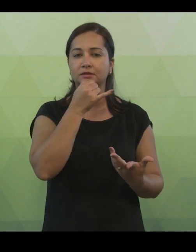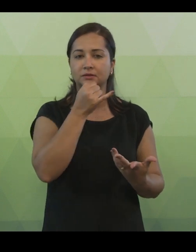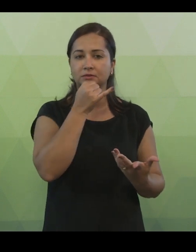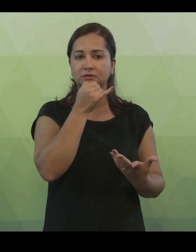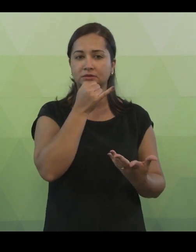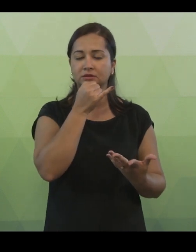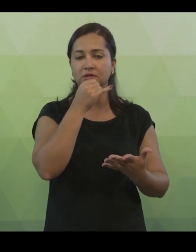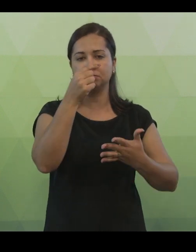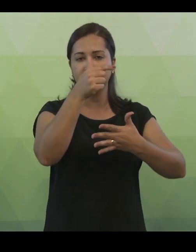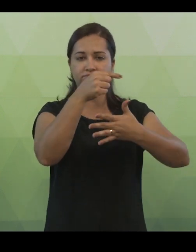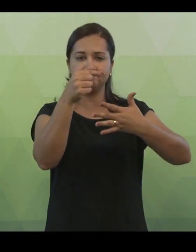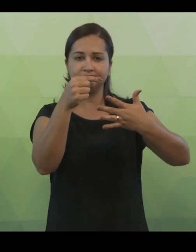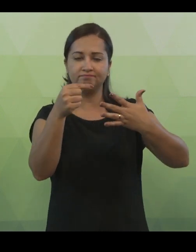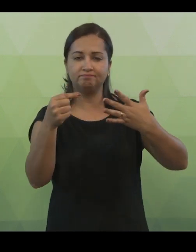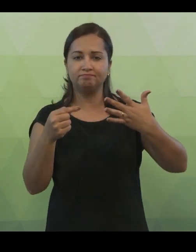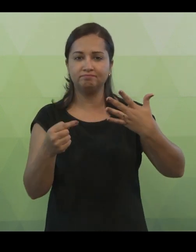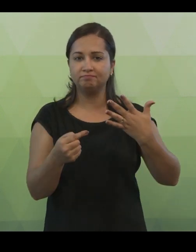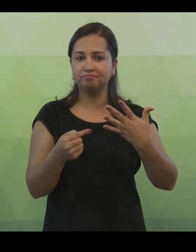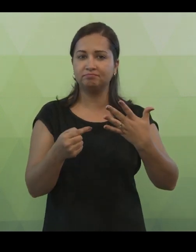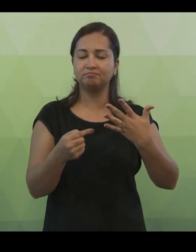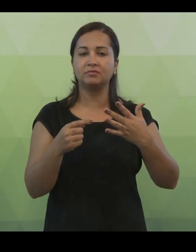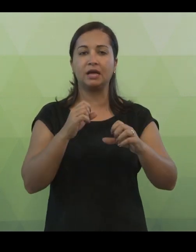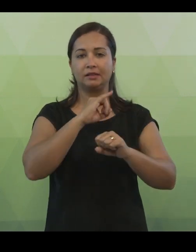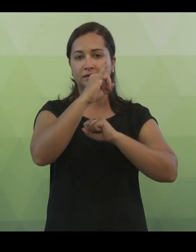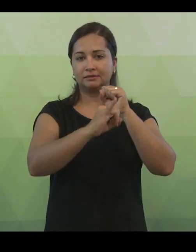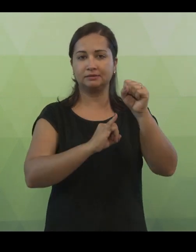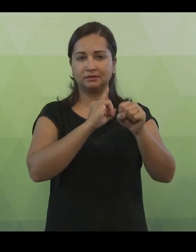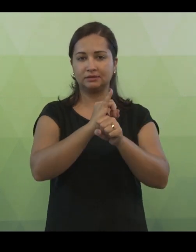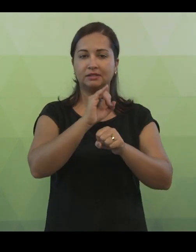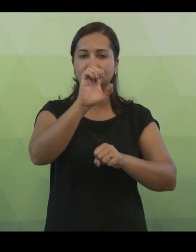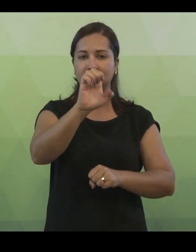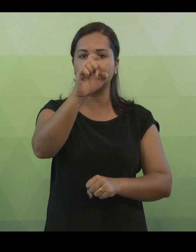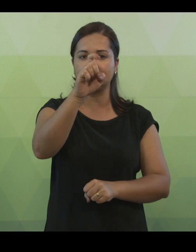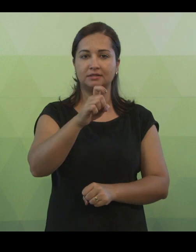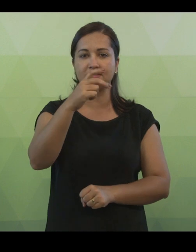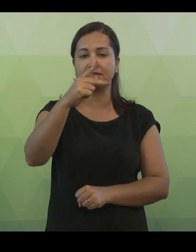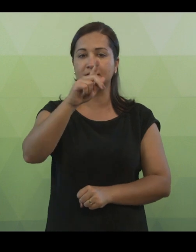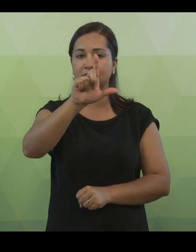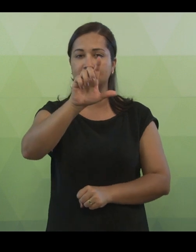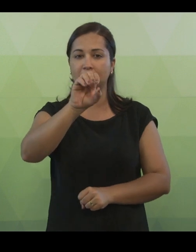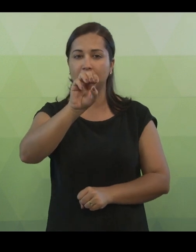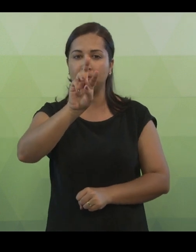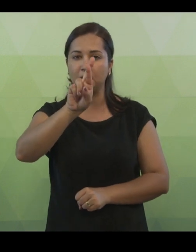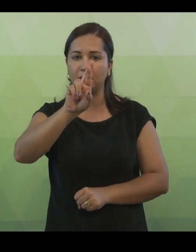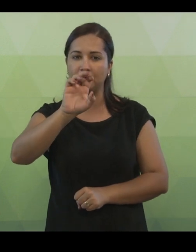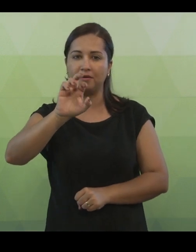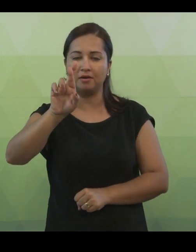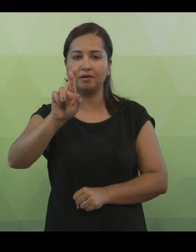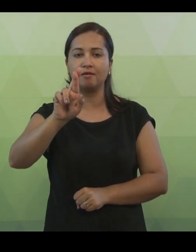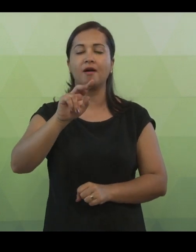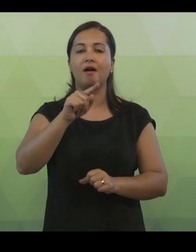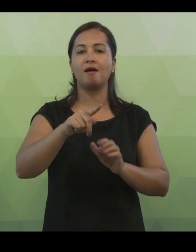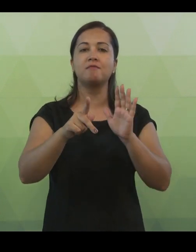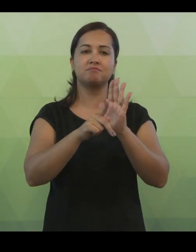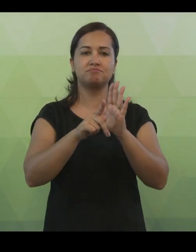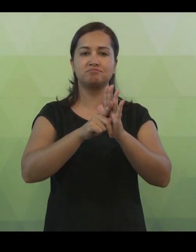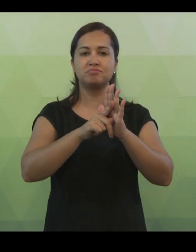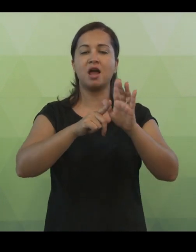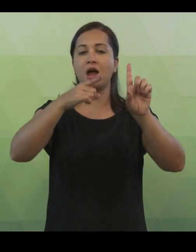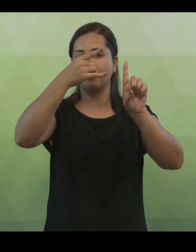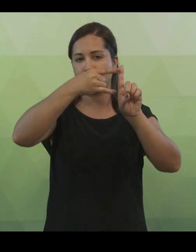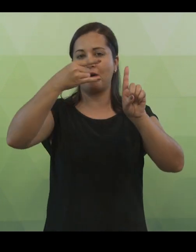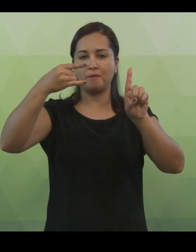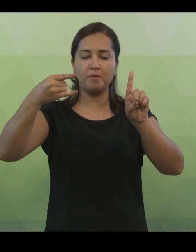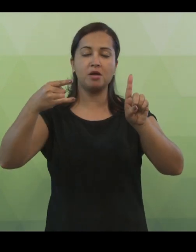alguns exemplos de navegadores, né, na internet, né, eu posso citar aqui o Internet Explorer, né, que já vem com o Windows, tá? Na Microsoft, ele é padrão